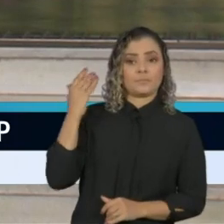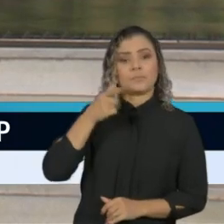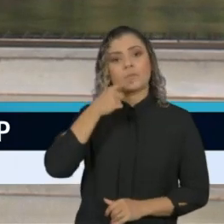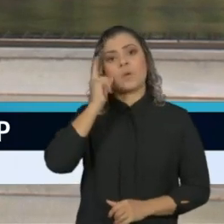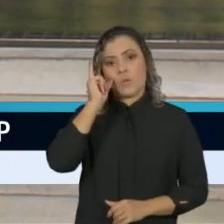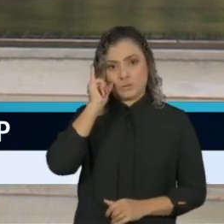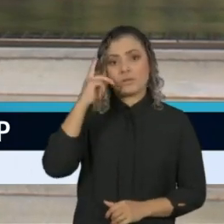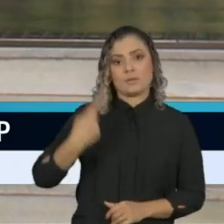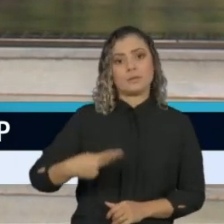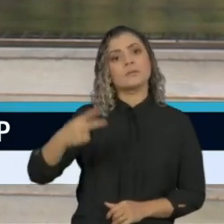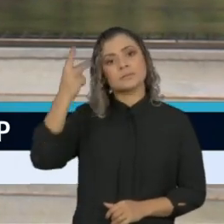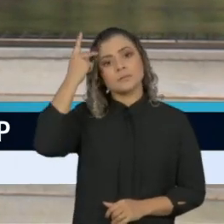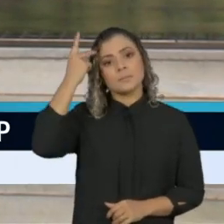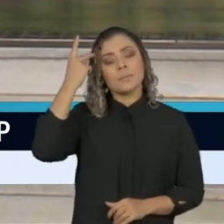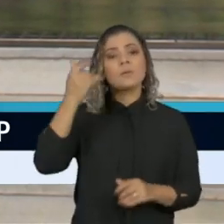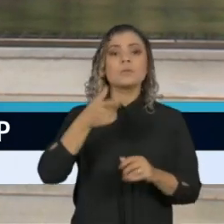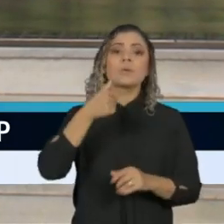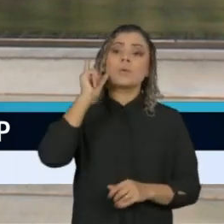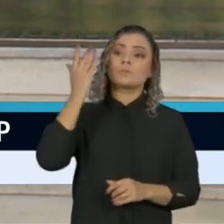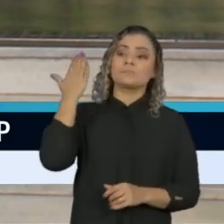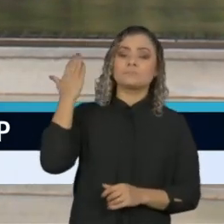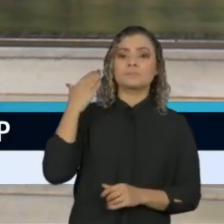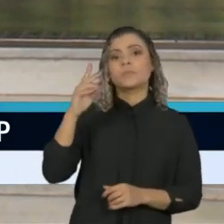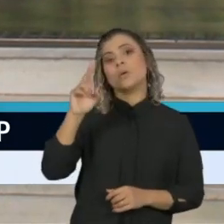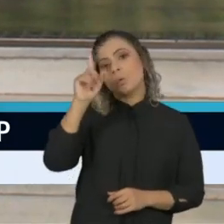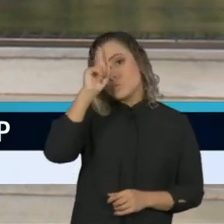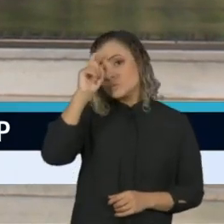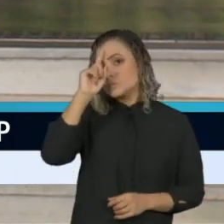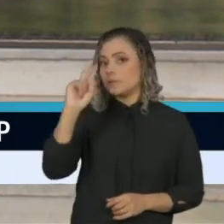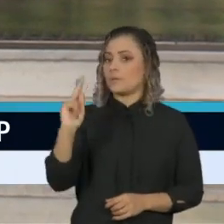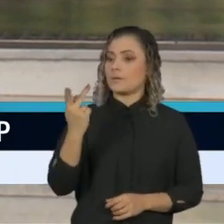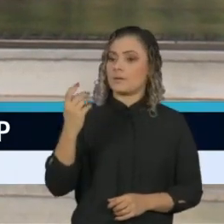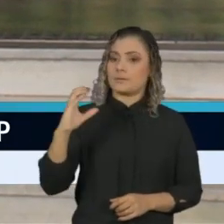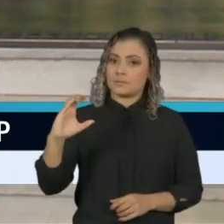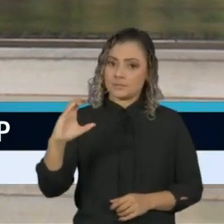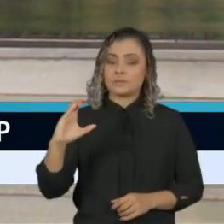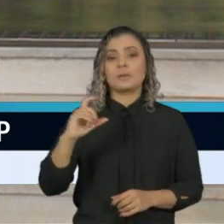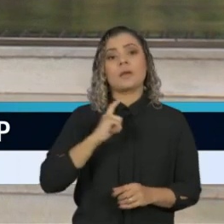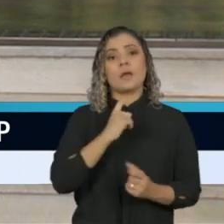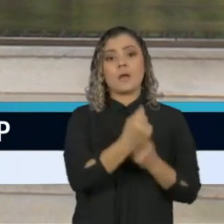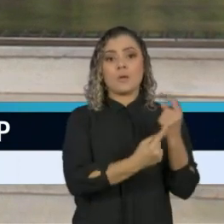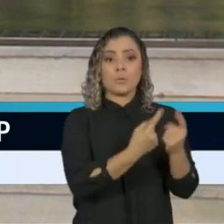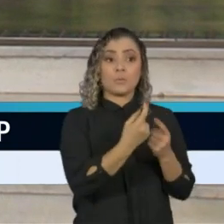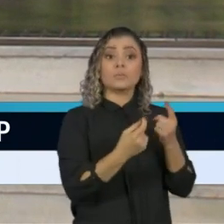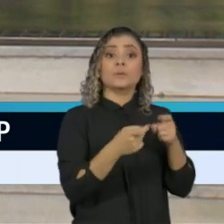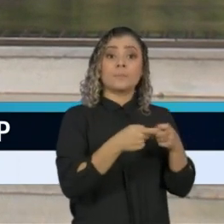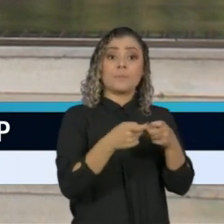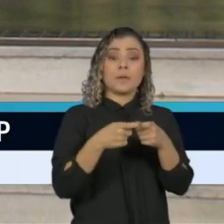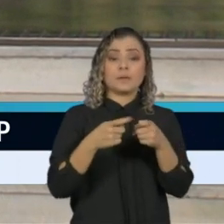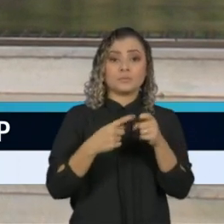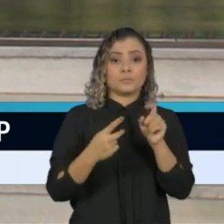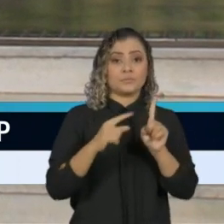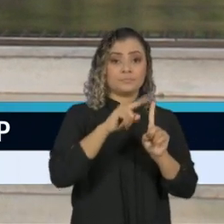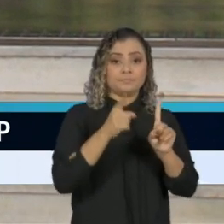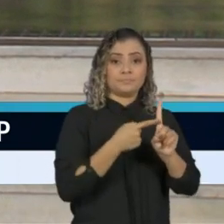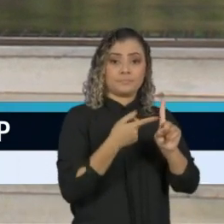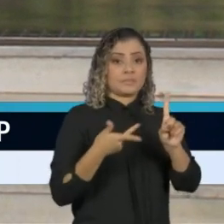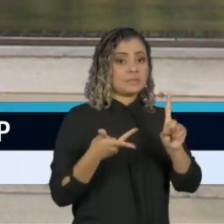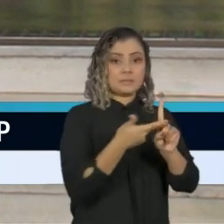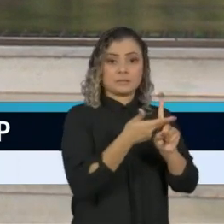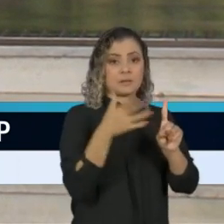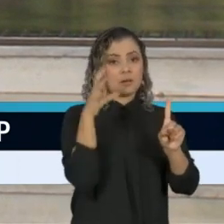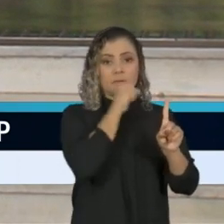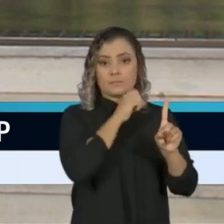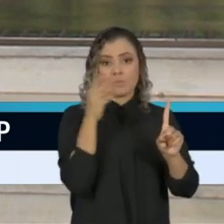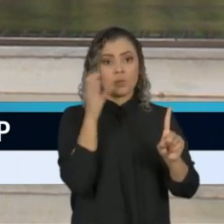ontem, aqui em São Paulo, no Hospital das Clínicas. Médicos realizaram uma cesariana de urgência na